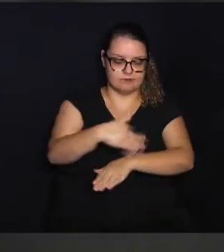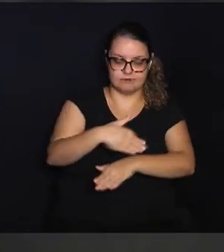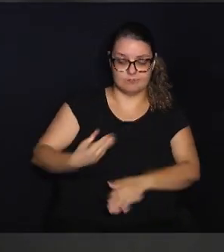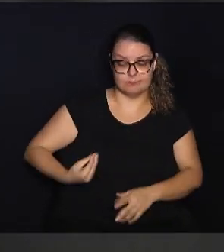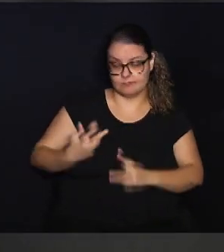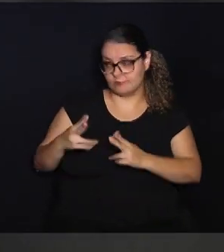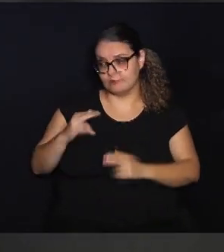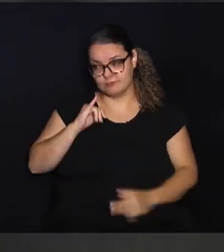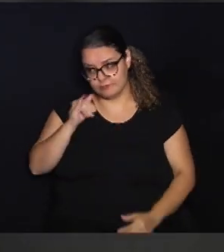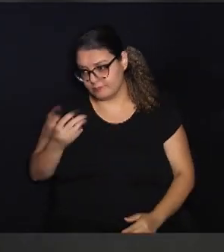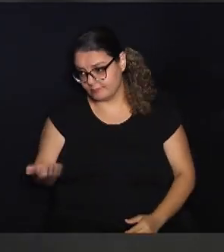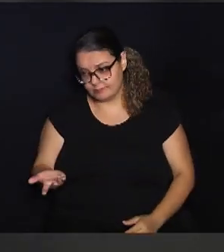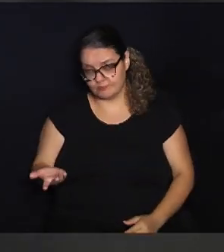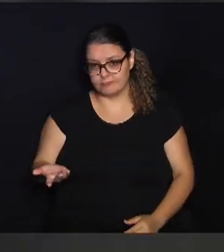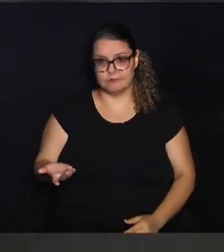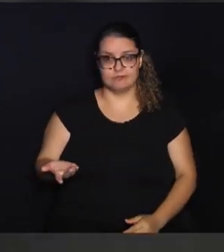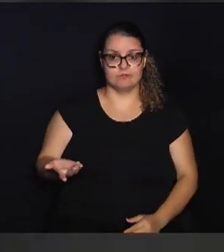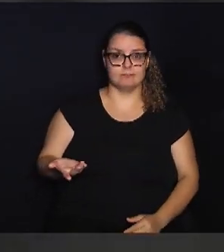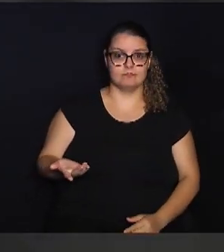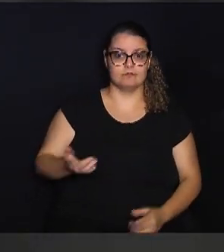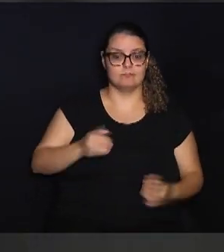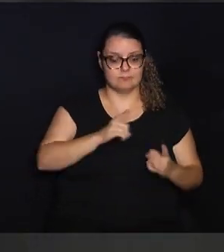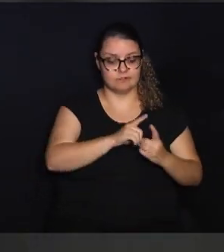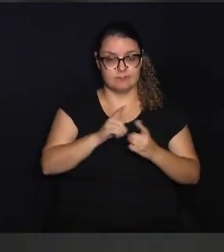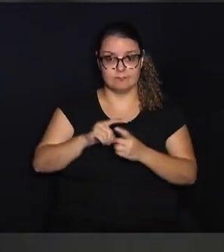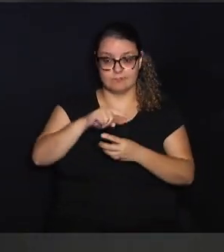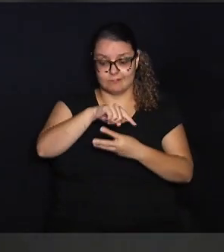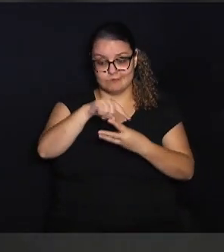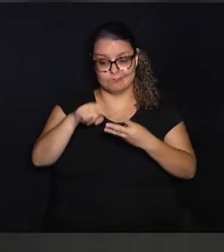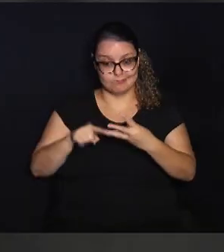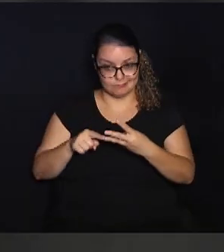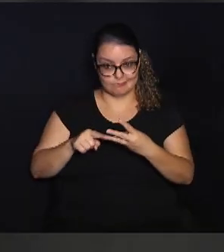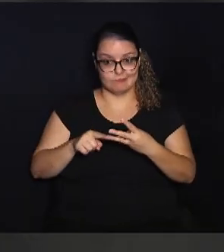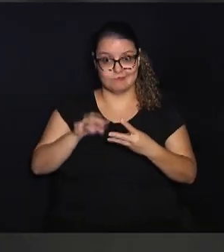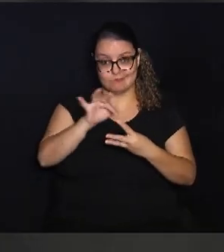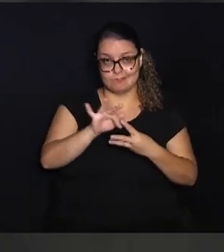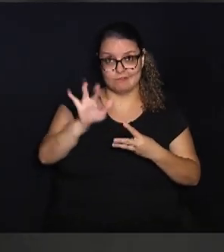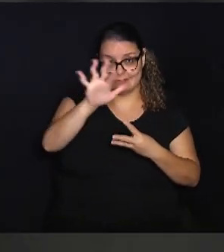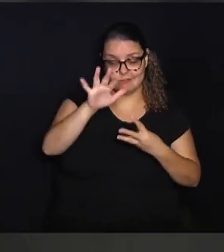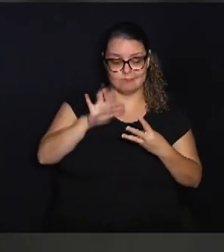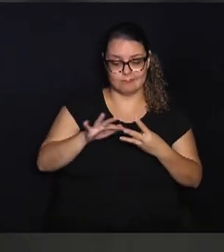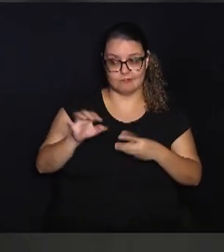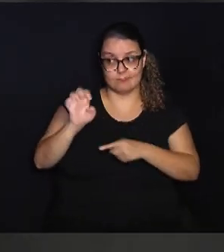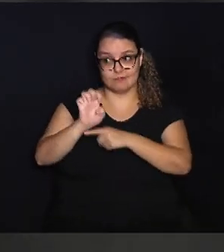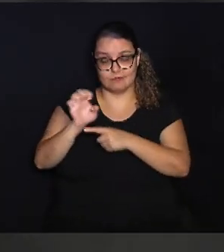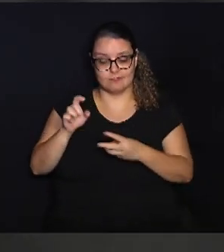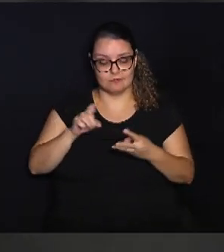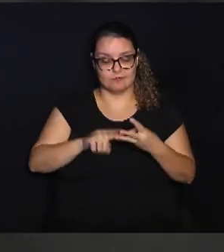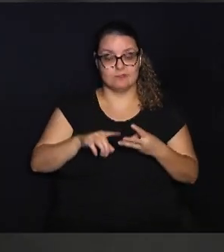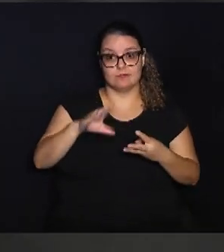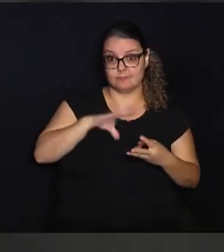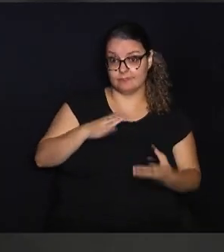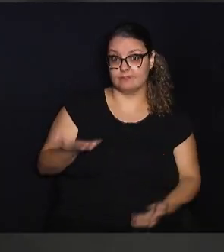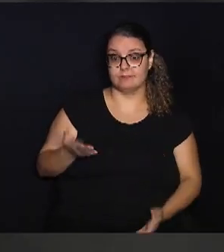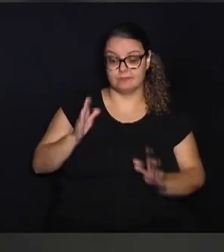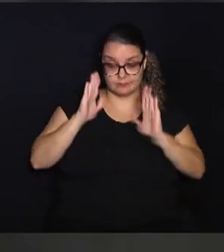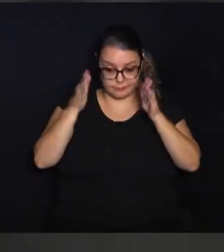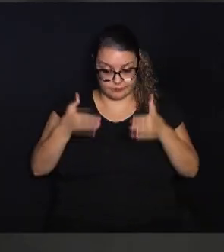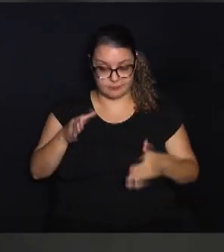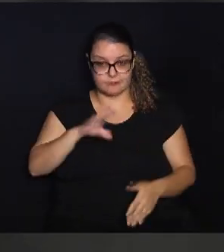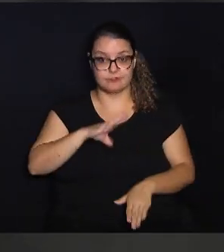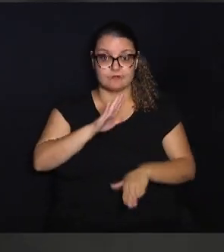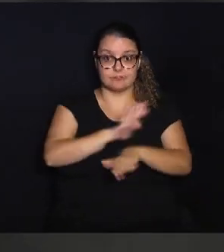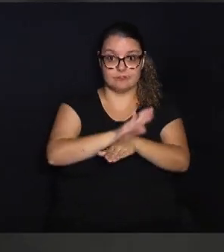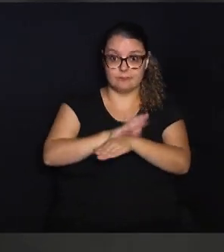que atende nas 3 esferas, né? Então a gente foca aqui no município para tentar ajudar